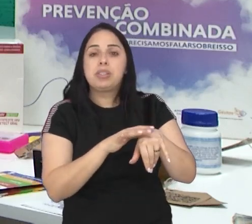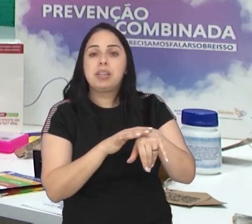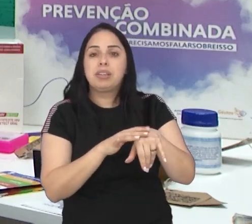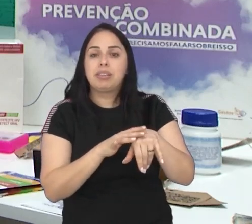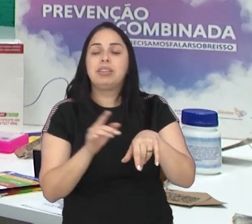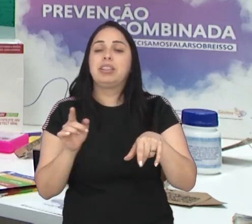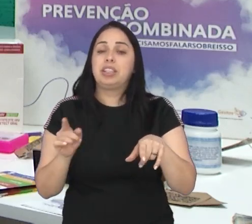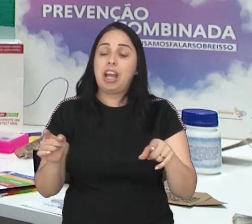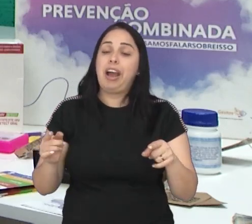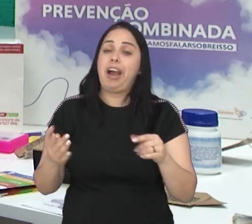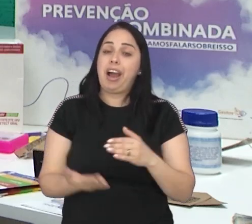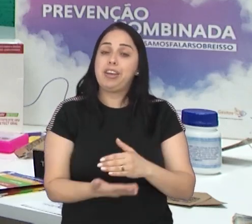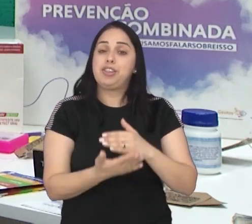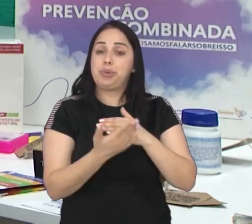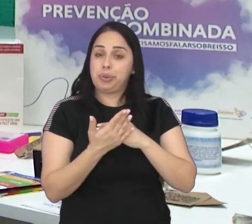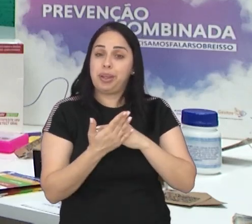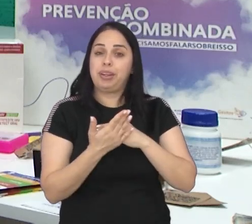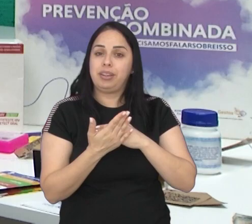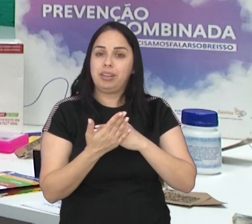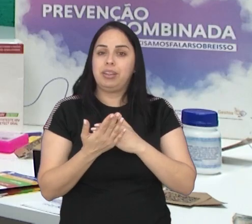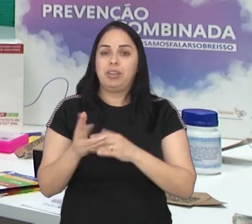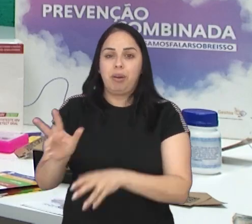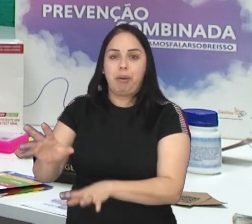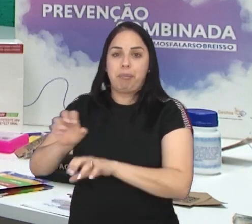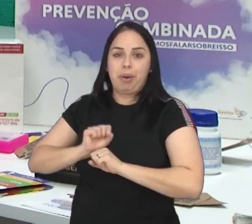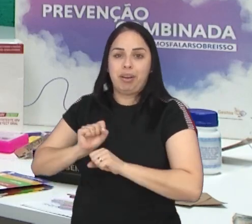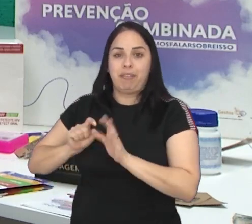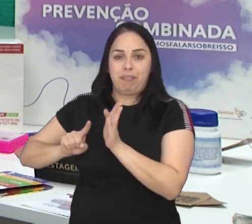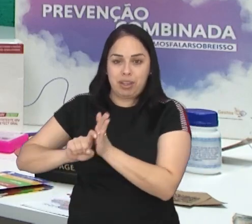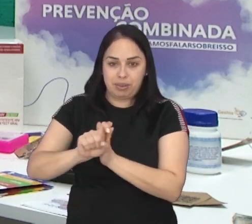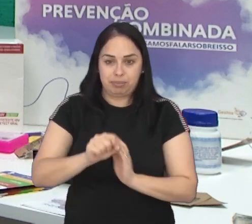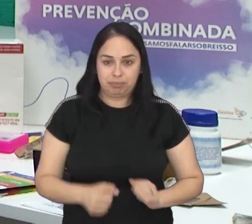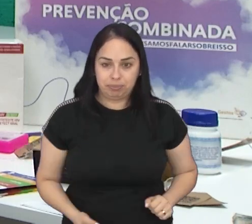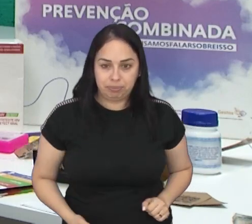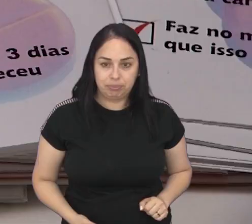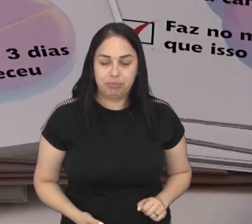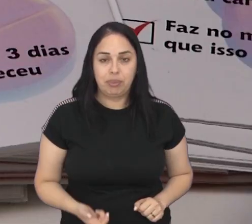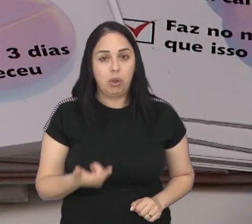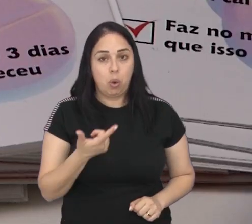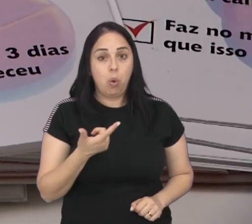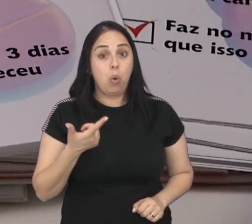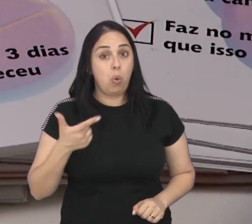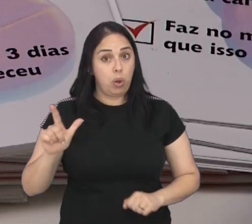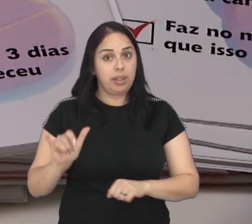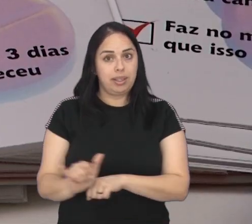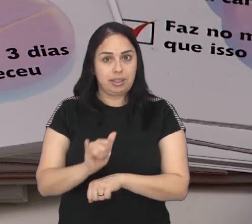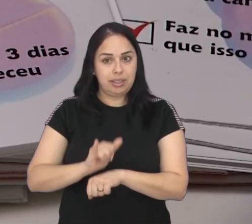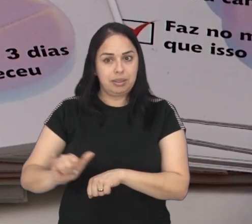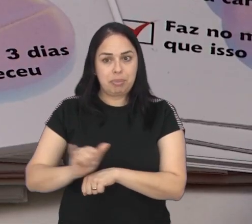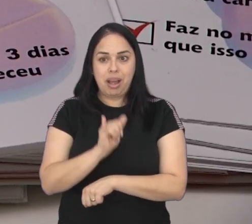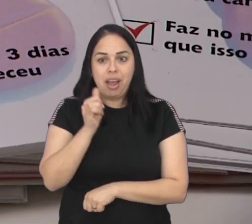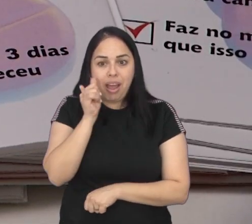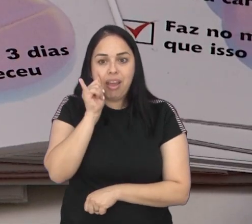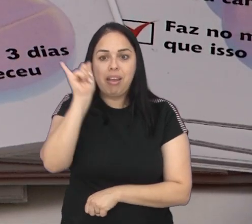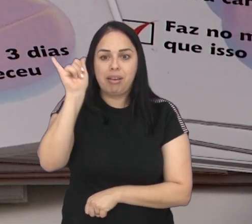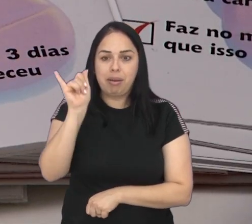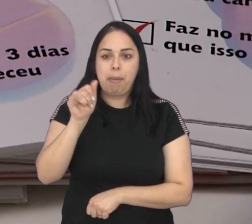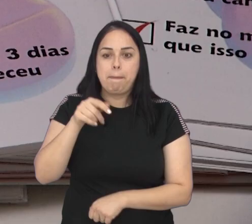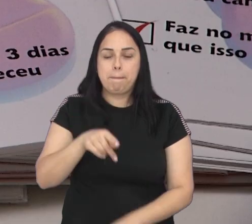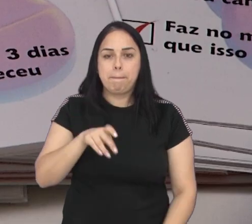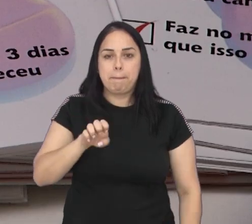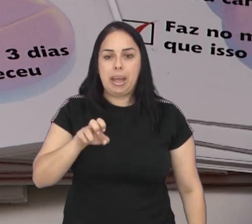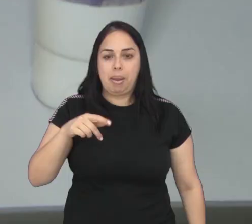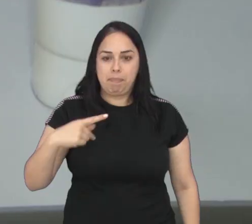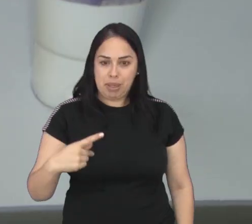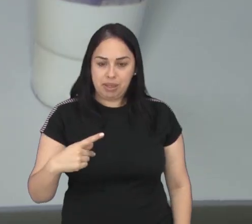ISTs, elas entram como cofator que facilitam a entrada do vírus no organismo. E outro método de prevenção é